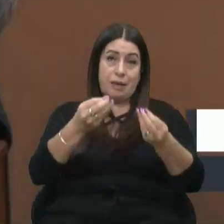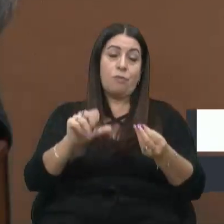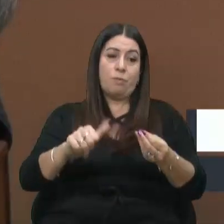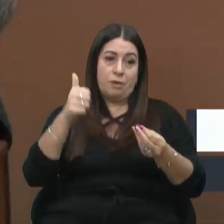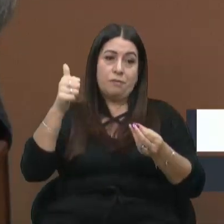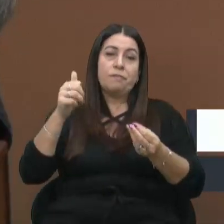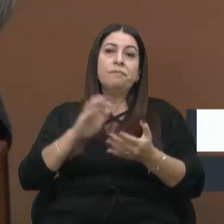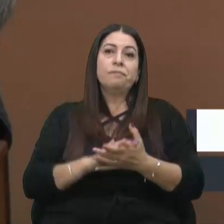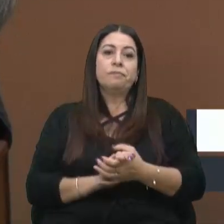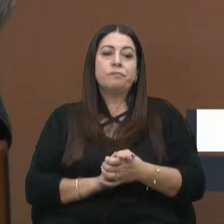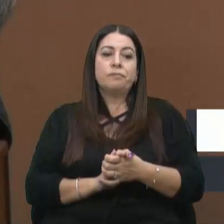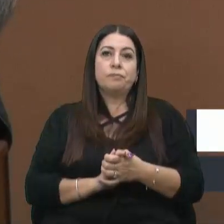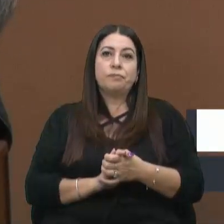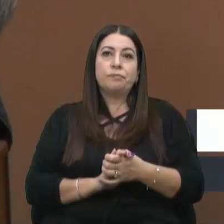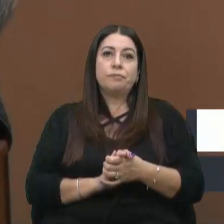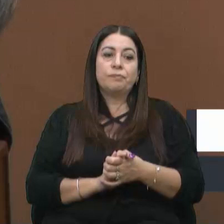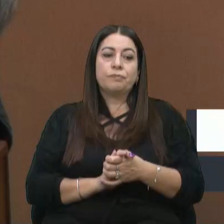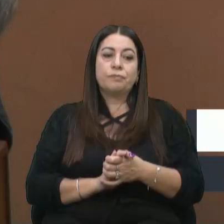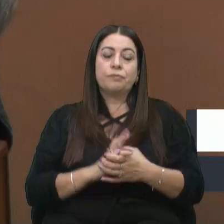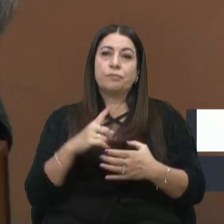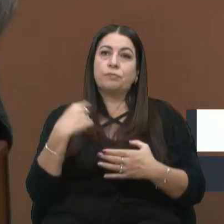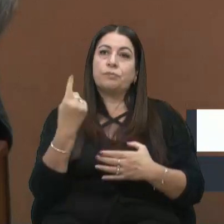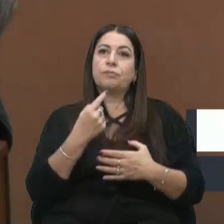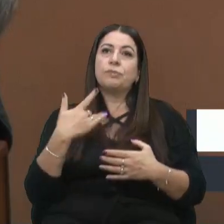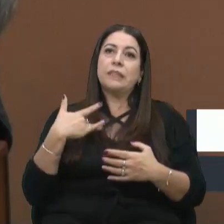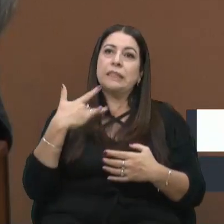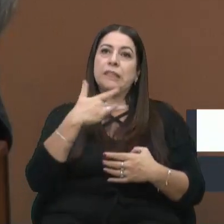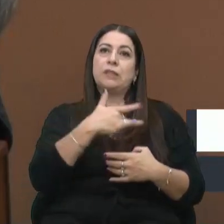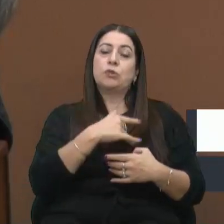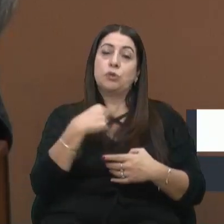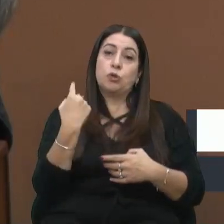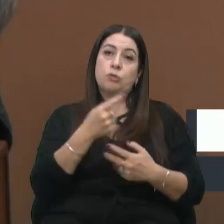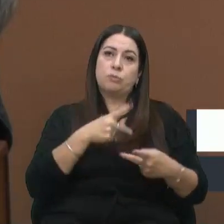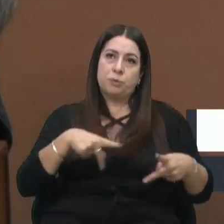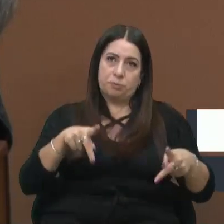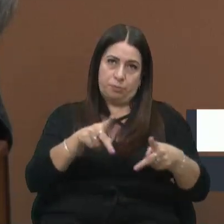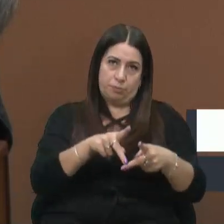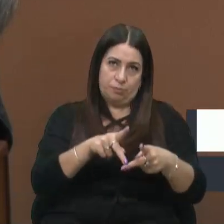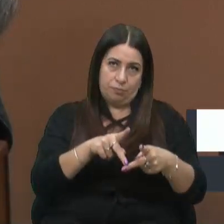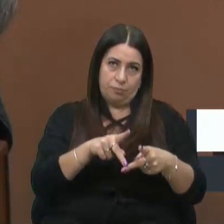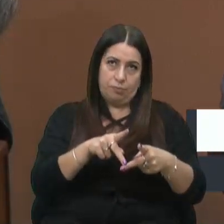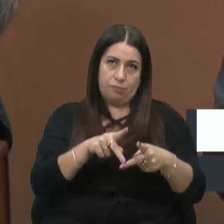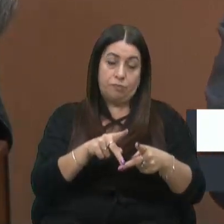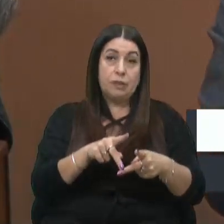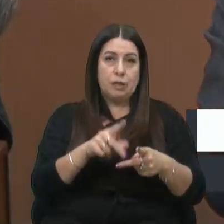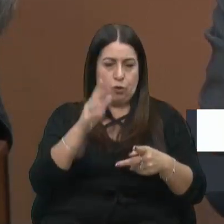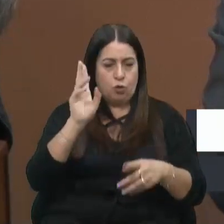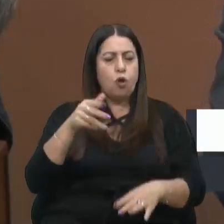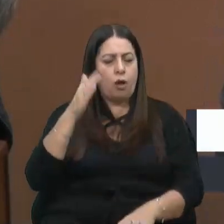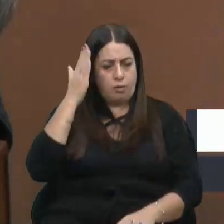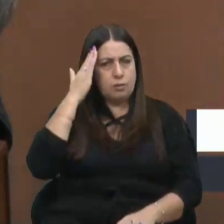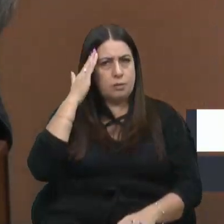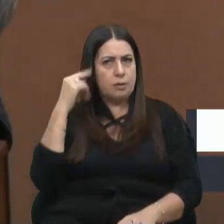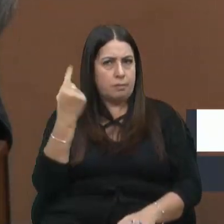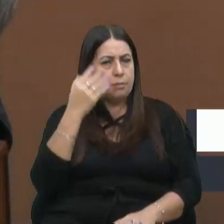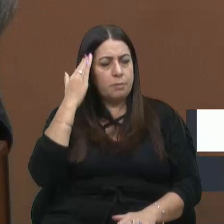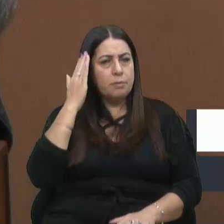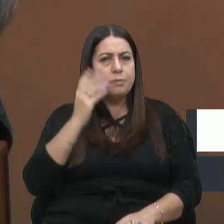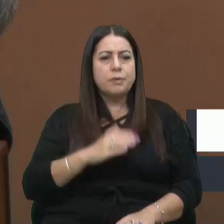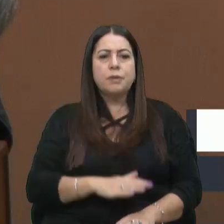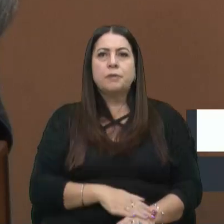melhor a nossa saúde a nossa população nós sabemos que